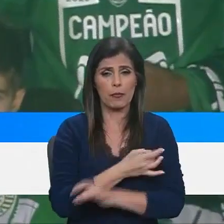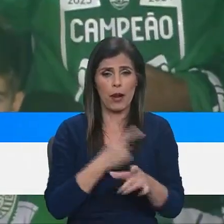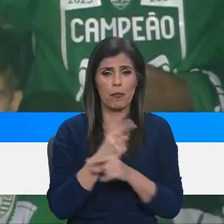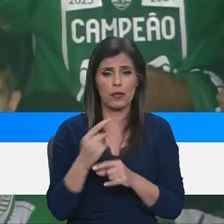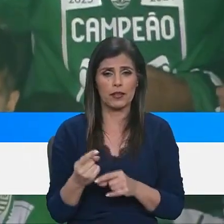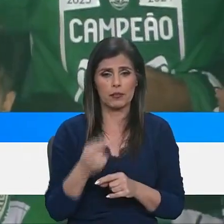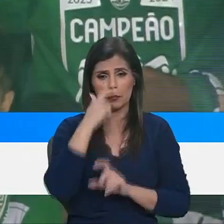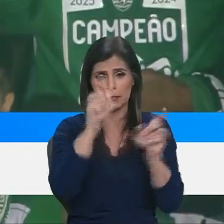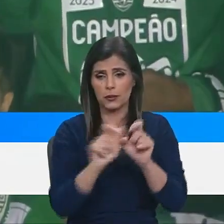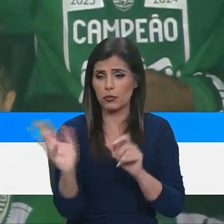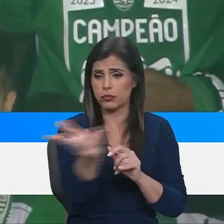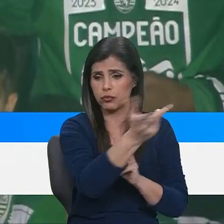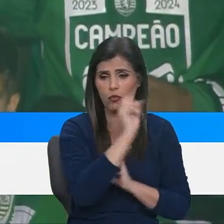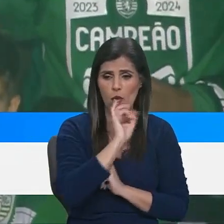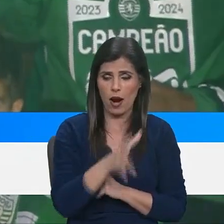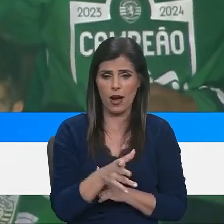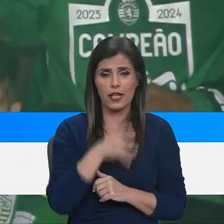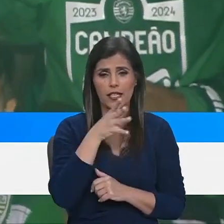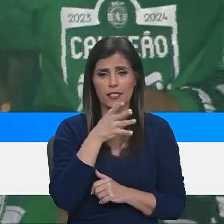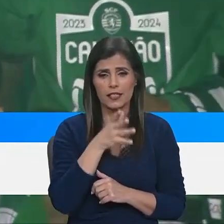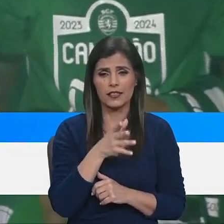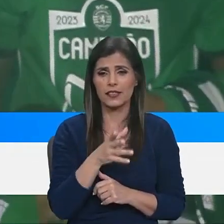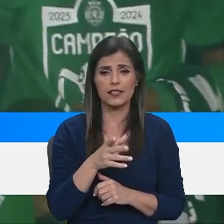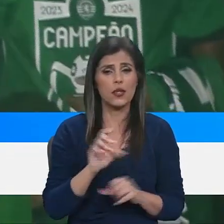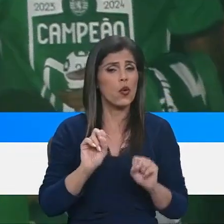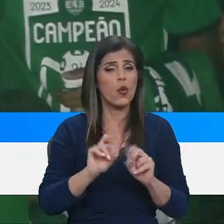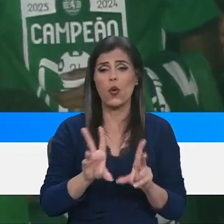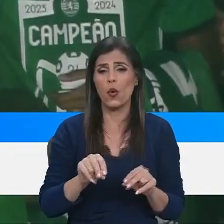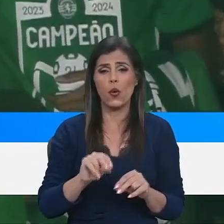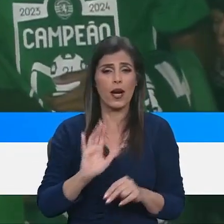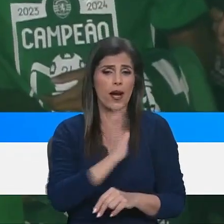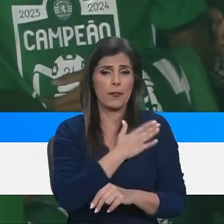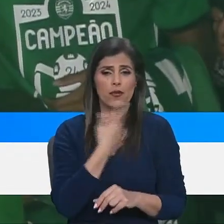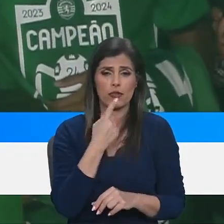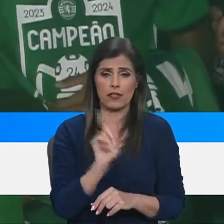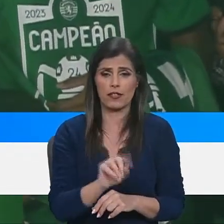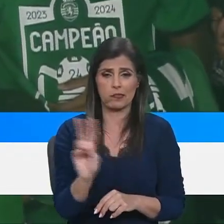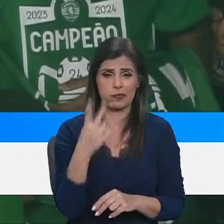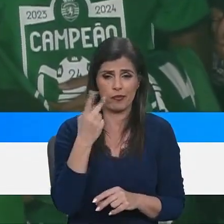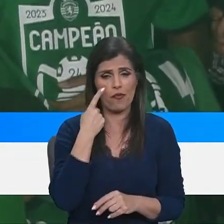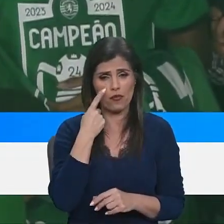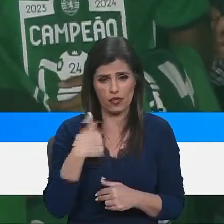tínhamos público. E dizem que jamais seremos bicampeões outra vez. Vamos ver.